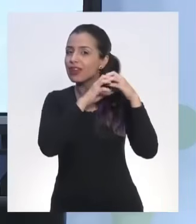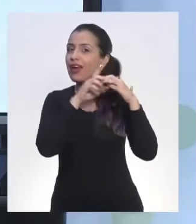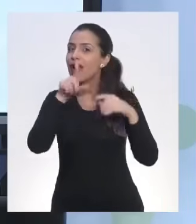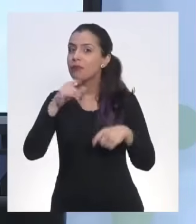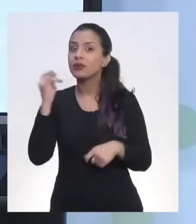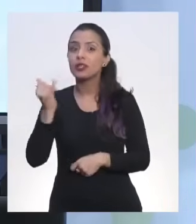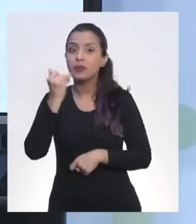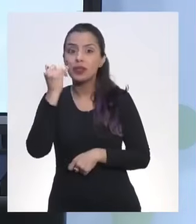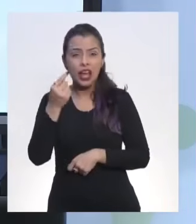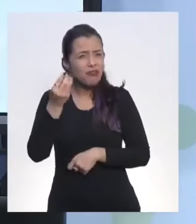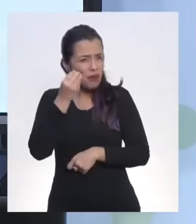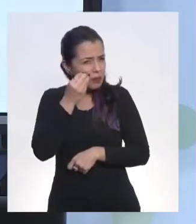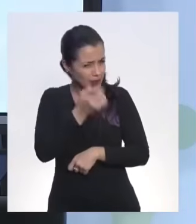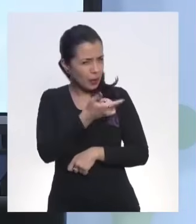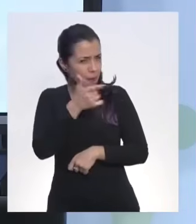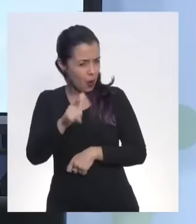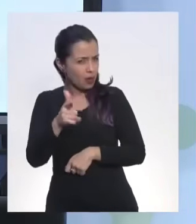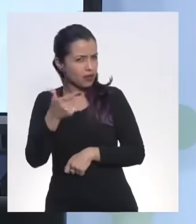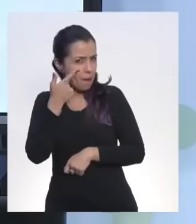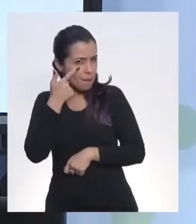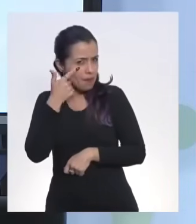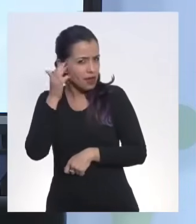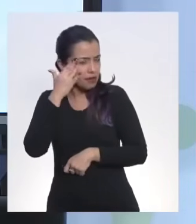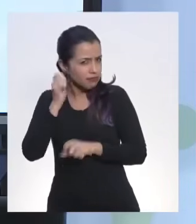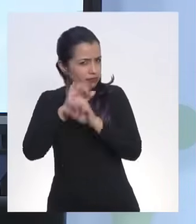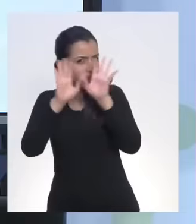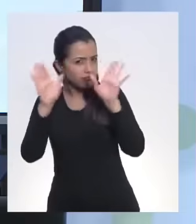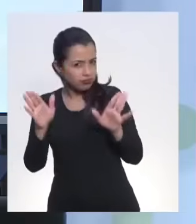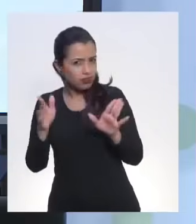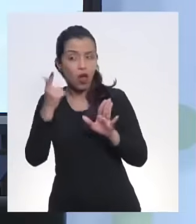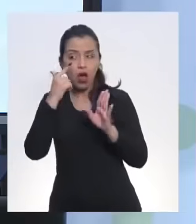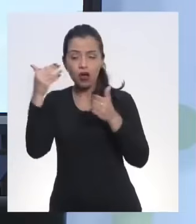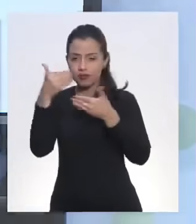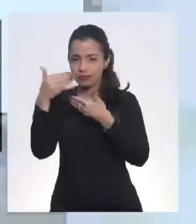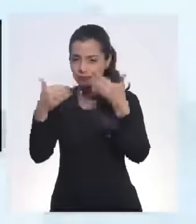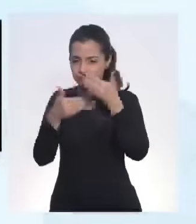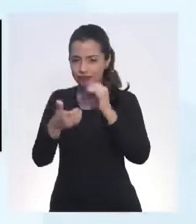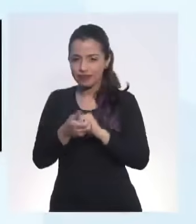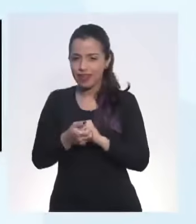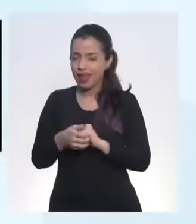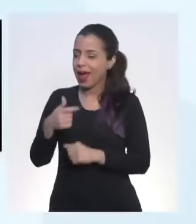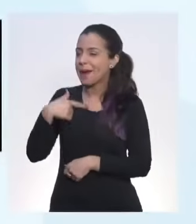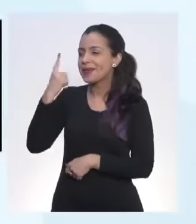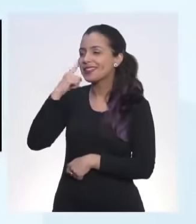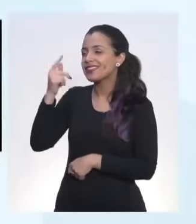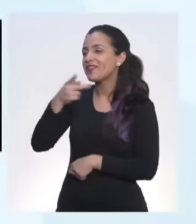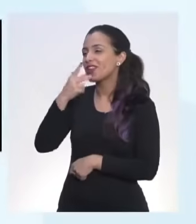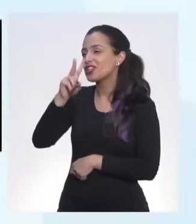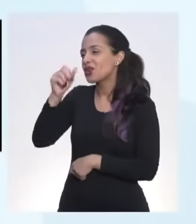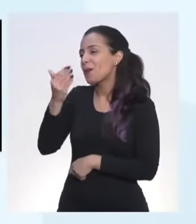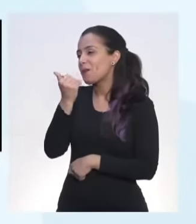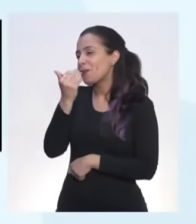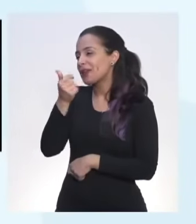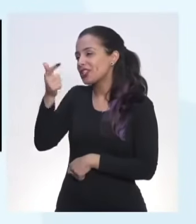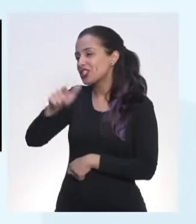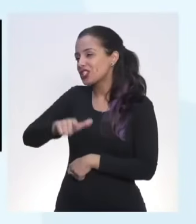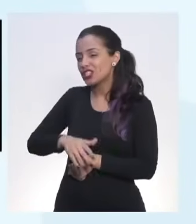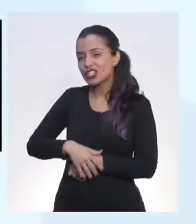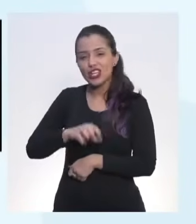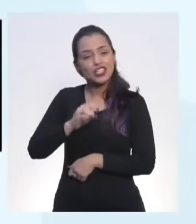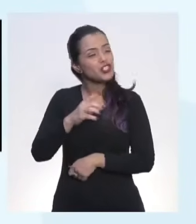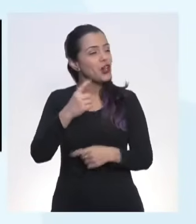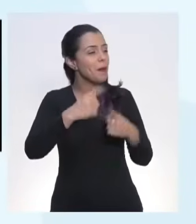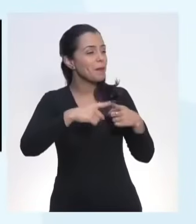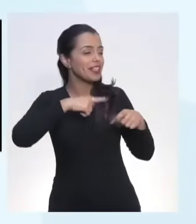tentar agora uma outra atividade. Pode colocar na tela para eles, diretor? Ah, eu achei que você já ia falar de comida de novo. Só porque tem um fogão